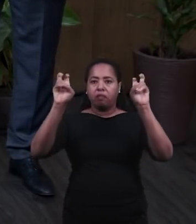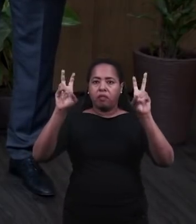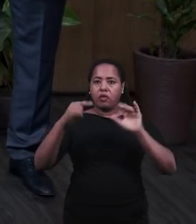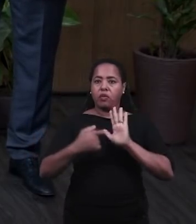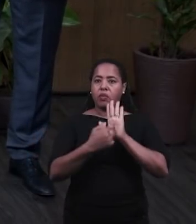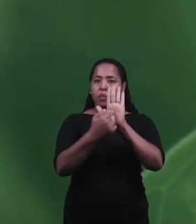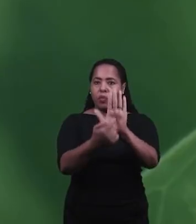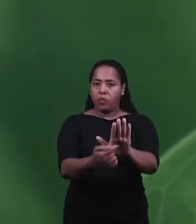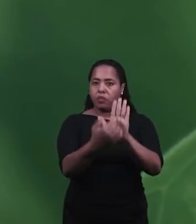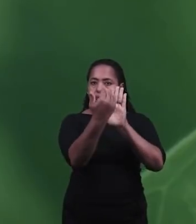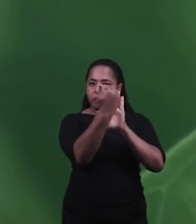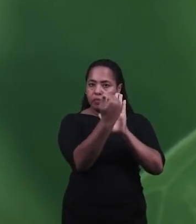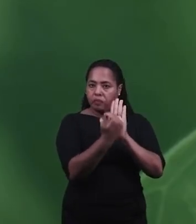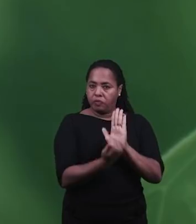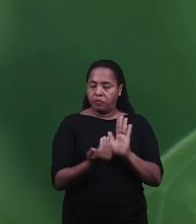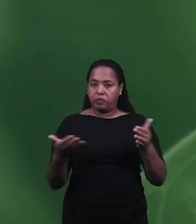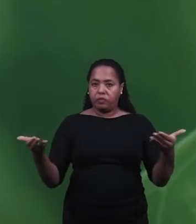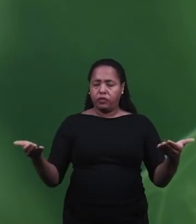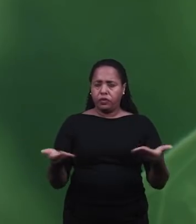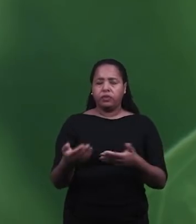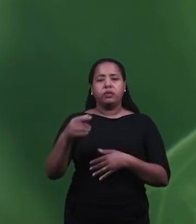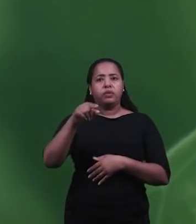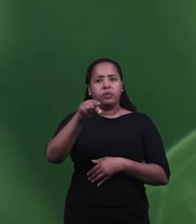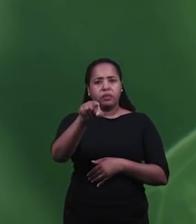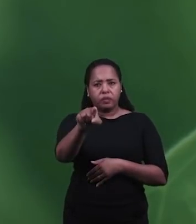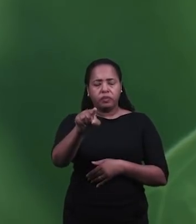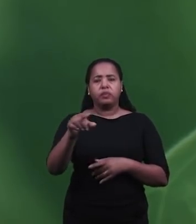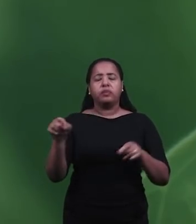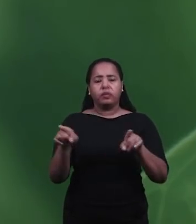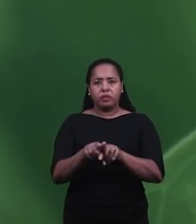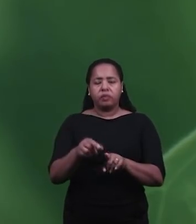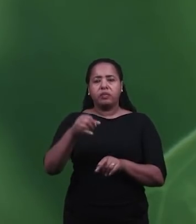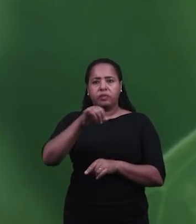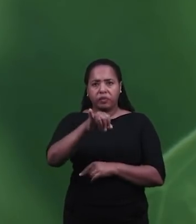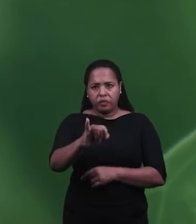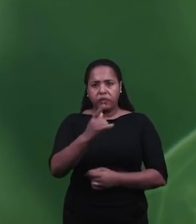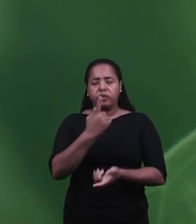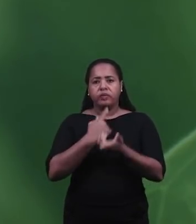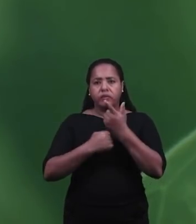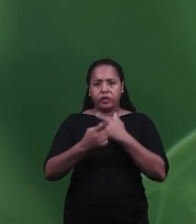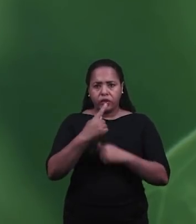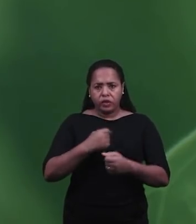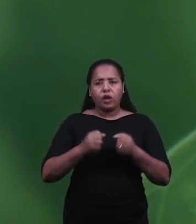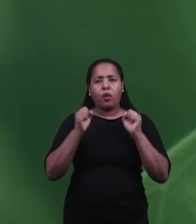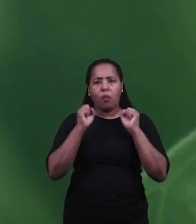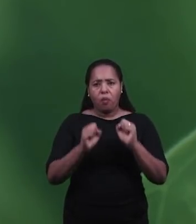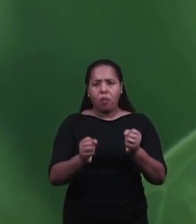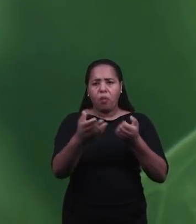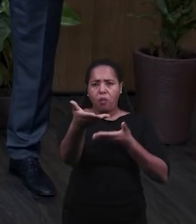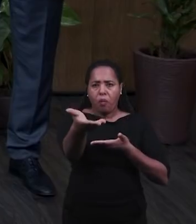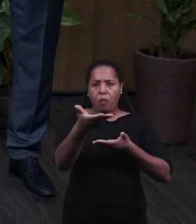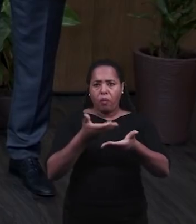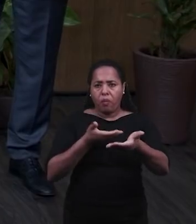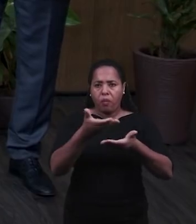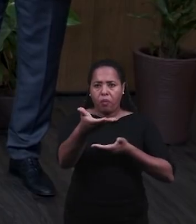quadro. E você também, se quiser, pode interagir com o